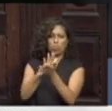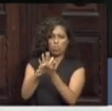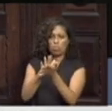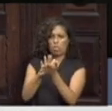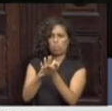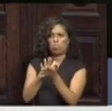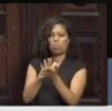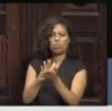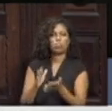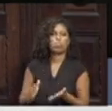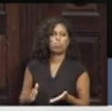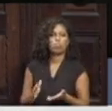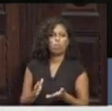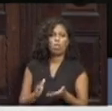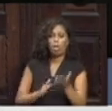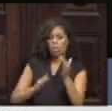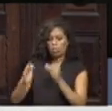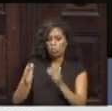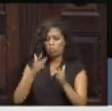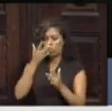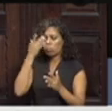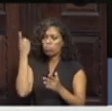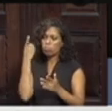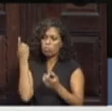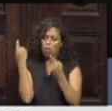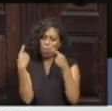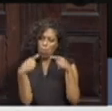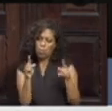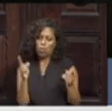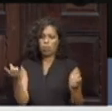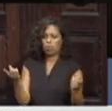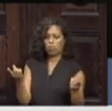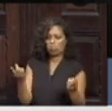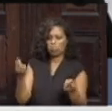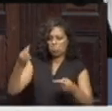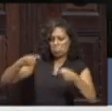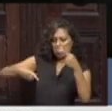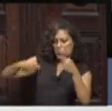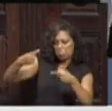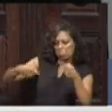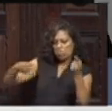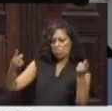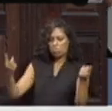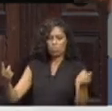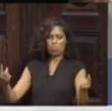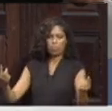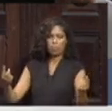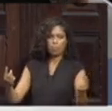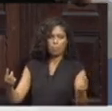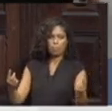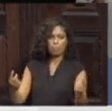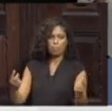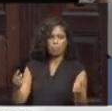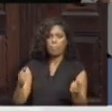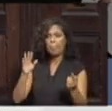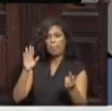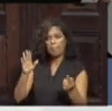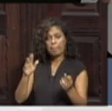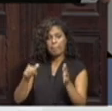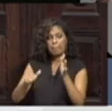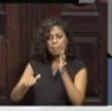criticado, que ele seja questionado, que venha para discussão, o primeiro passo